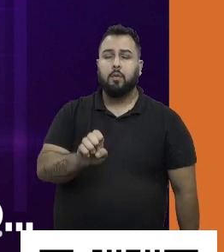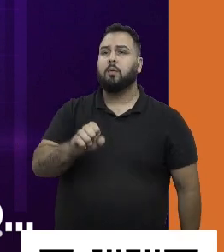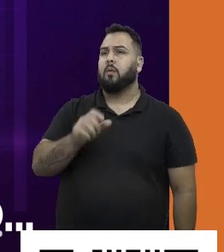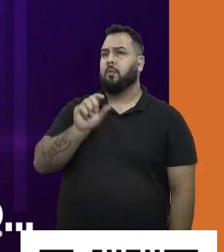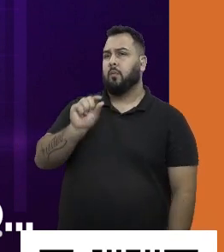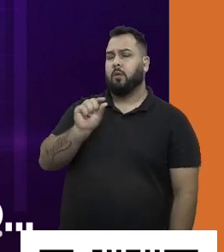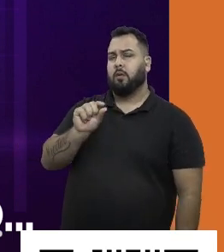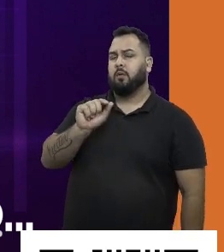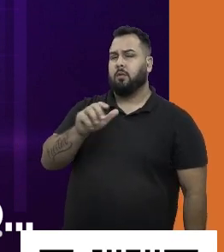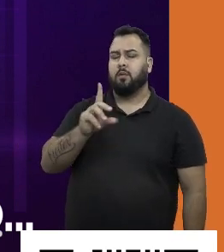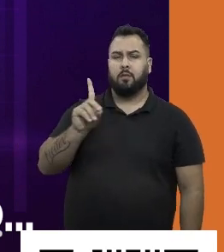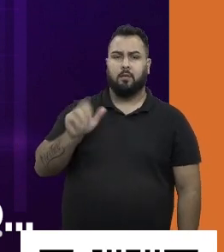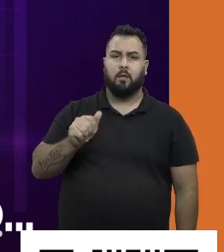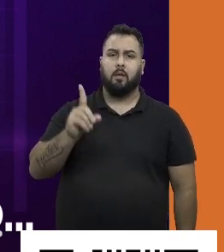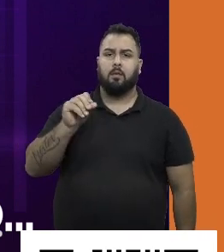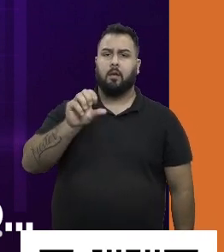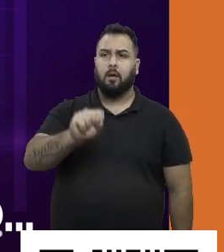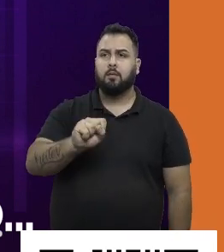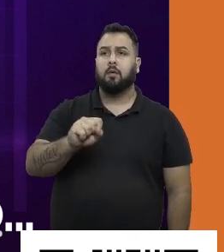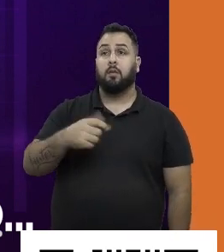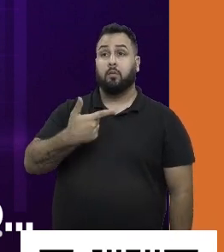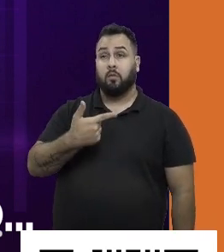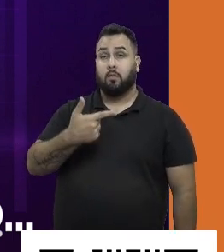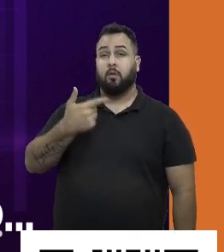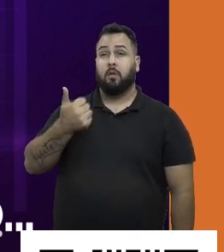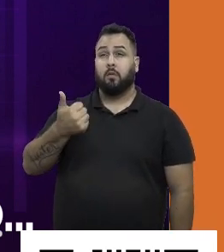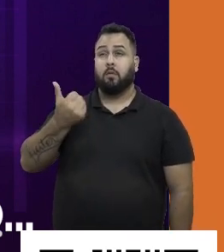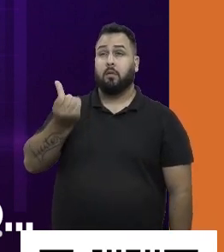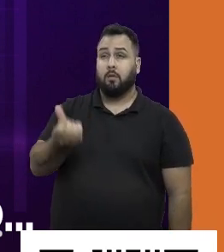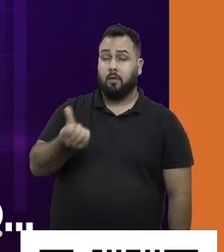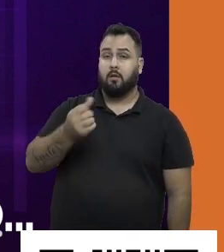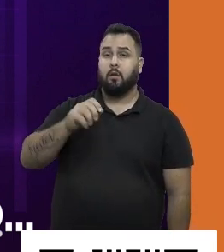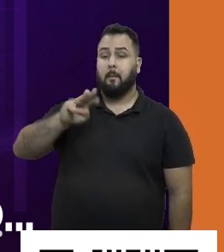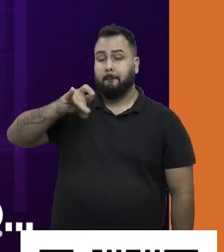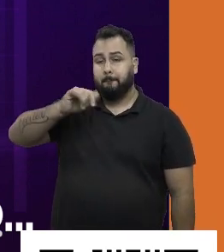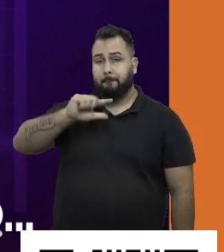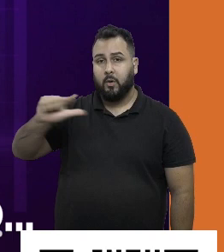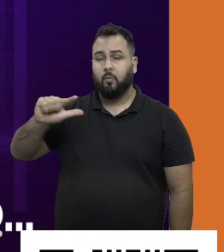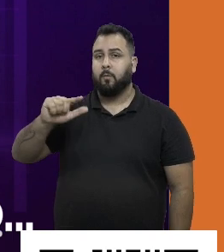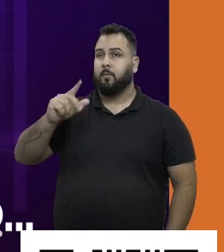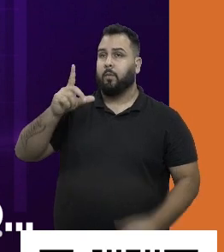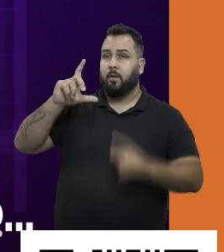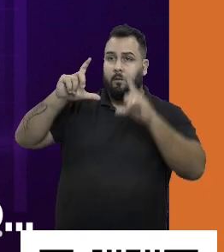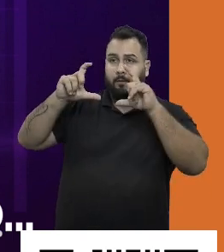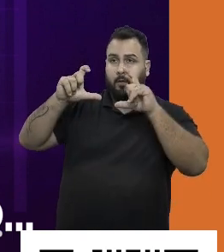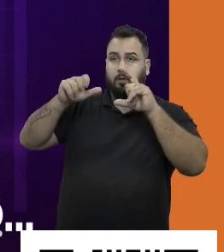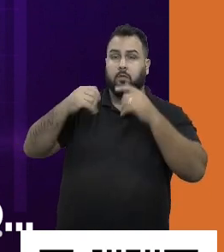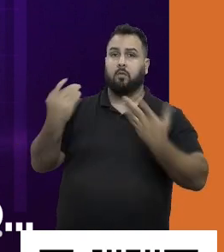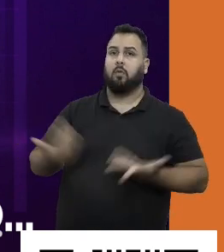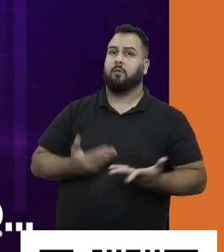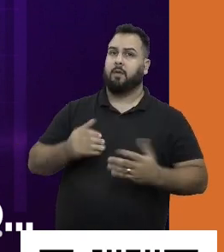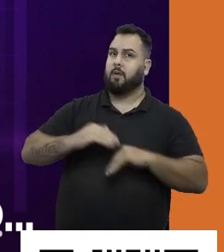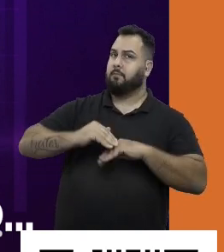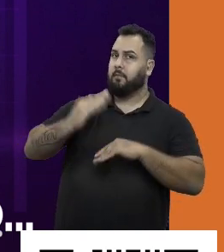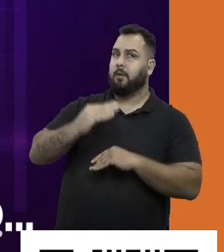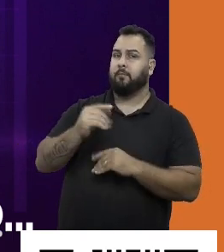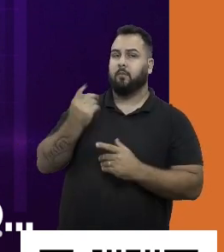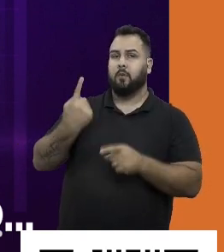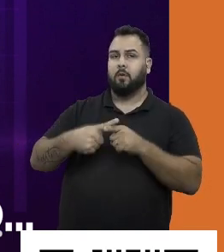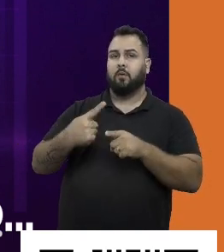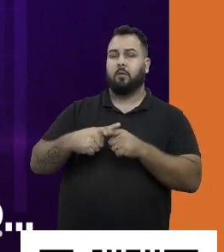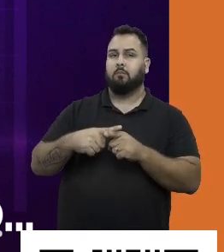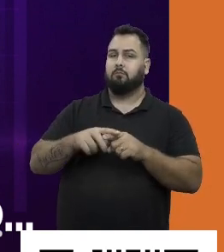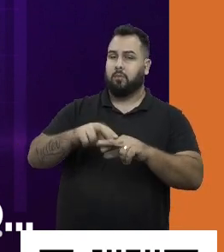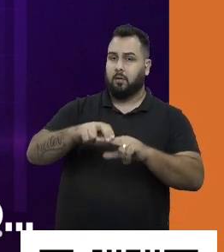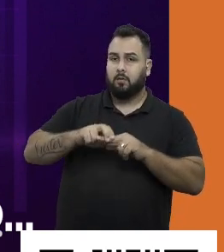no mundo então você fala de 216 mil fotos compartilhadas no Instagram hoje vai dar mais né Por causa do evento 40 mil